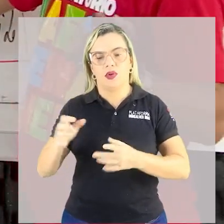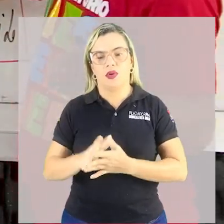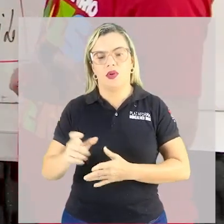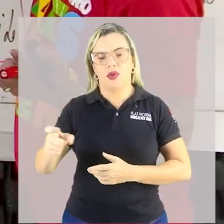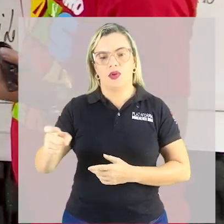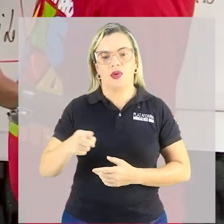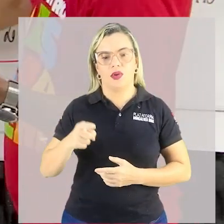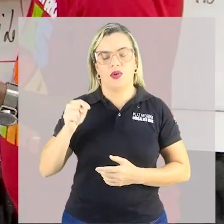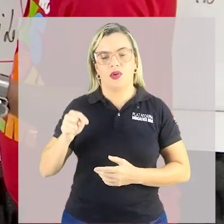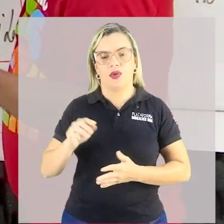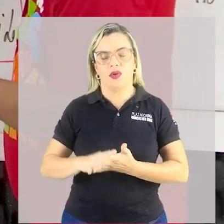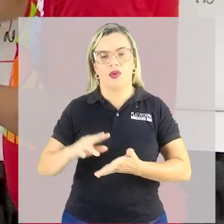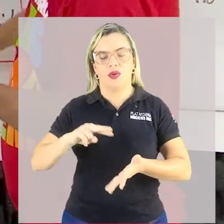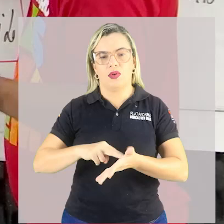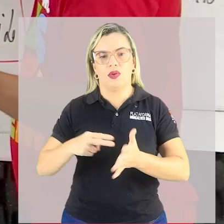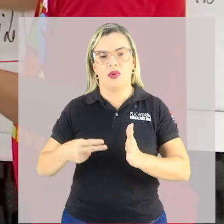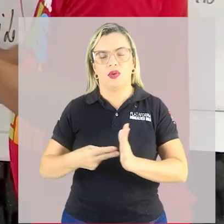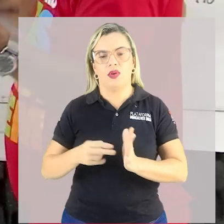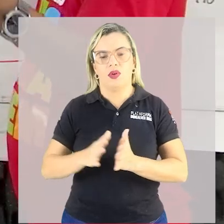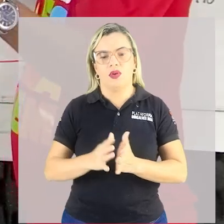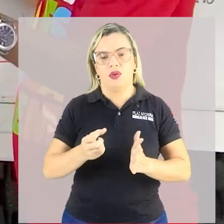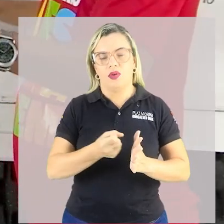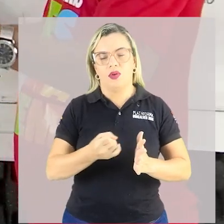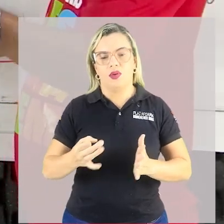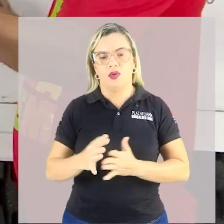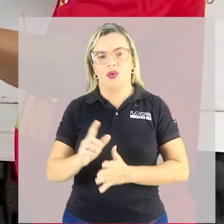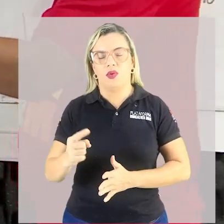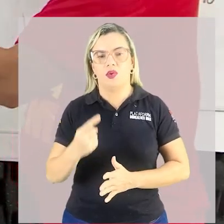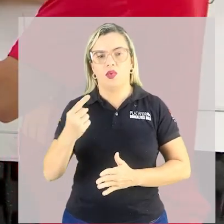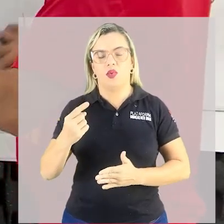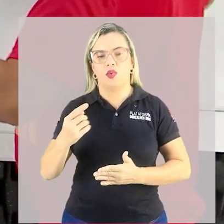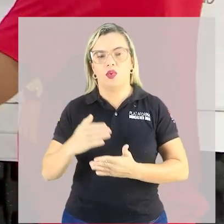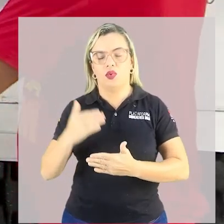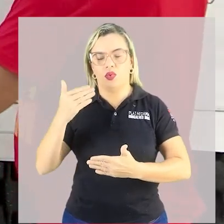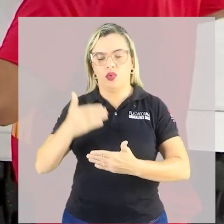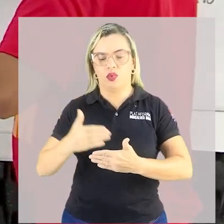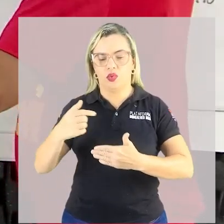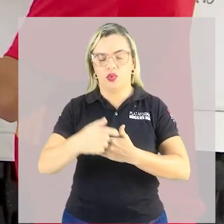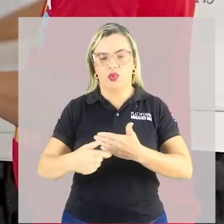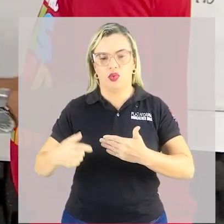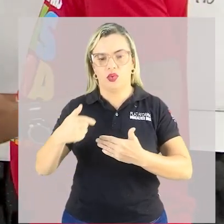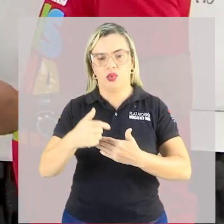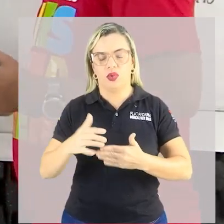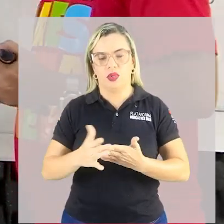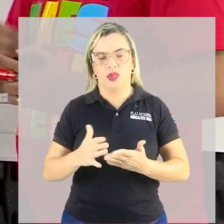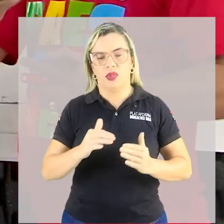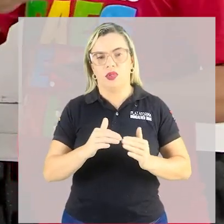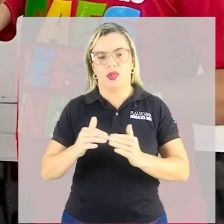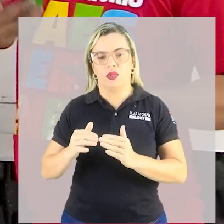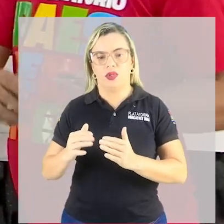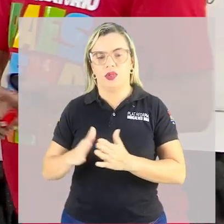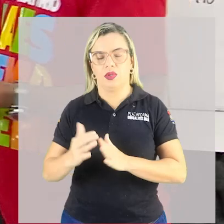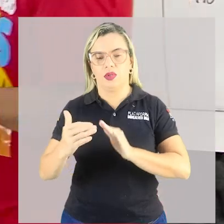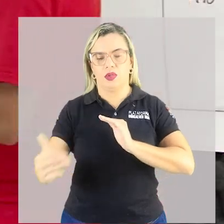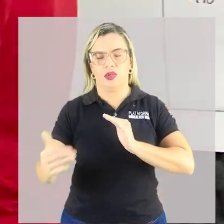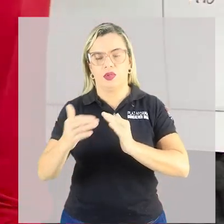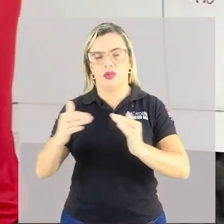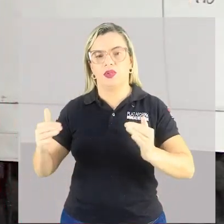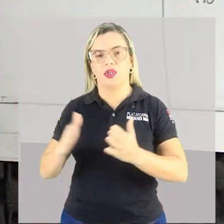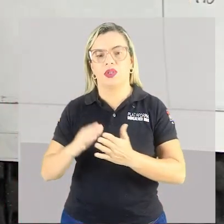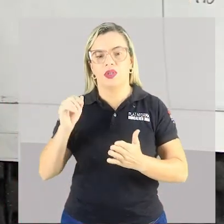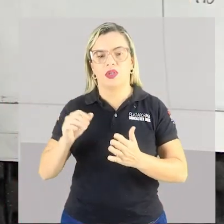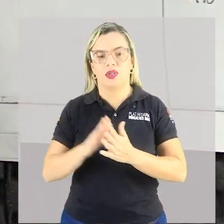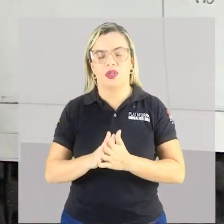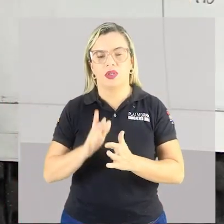tá dizendo para mim quanto é que vale um tijolo em telha, certo? Então, um tijolo, ele pesa quanto referente a